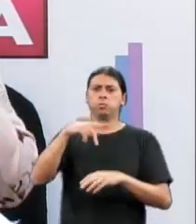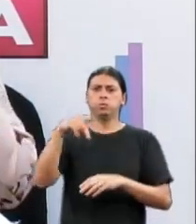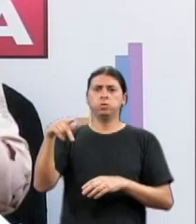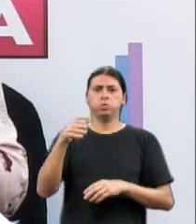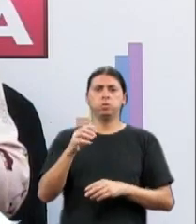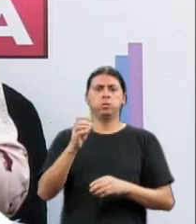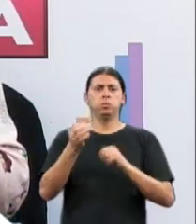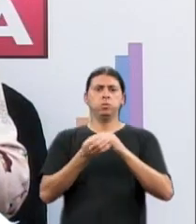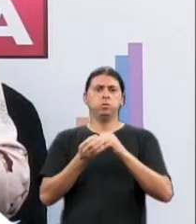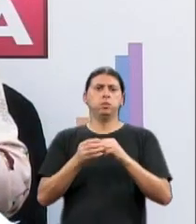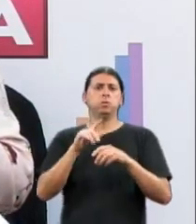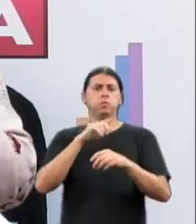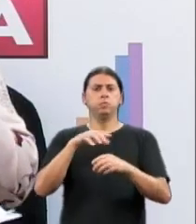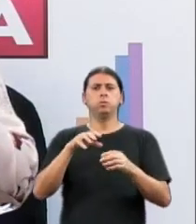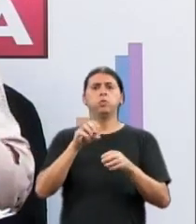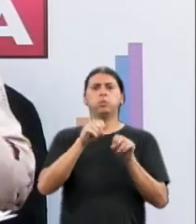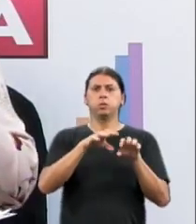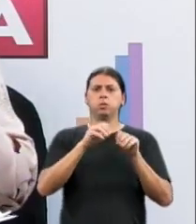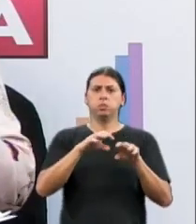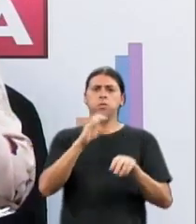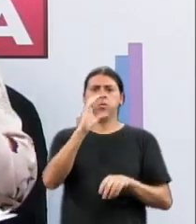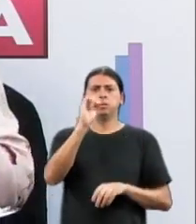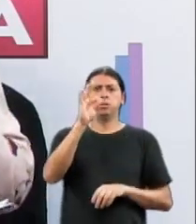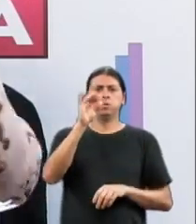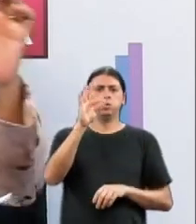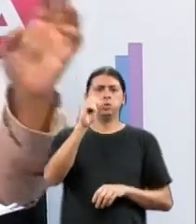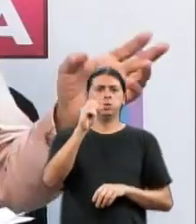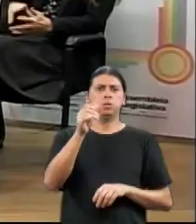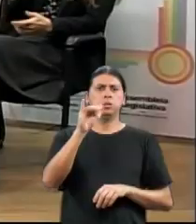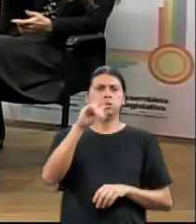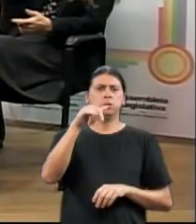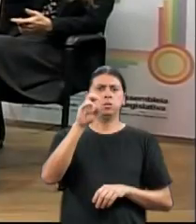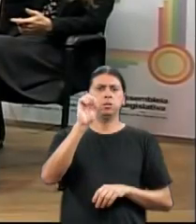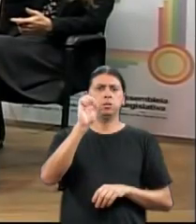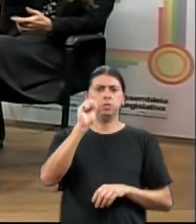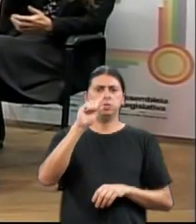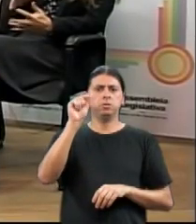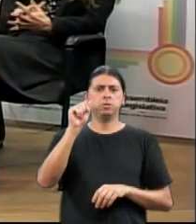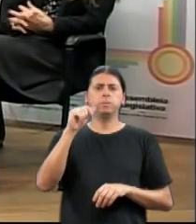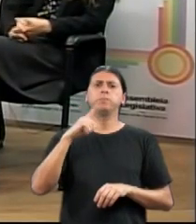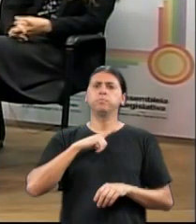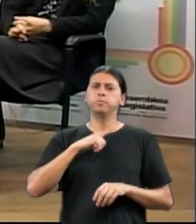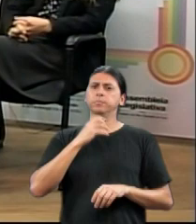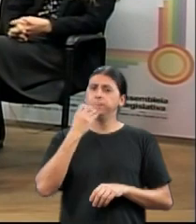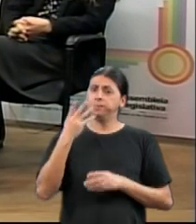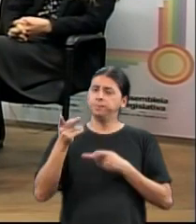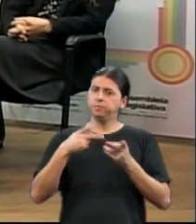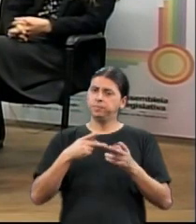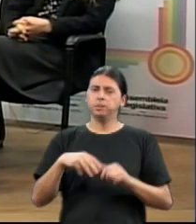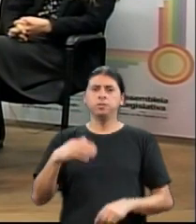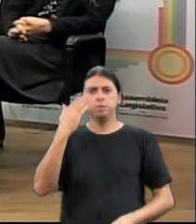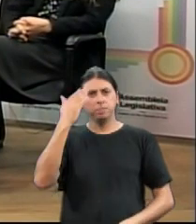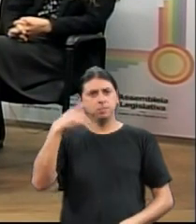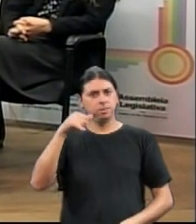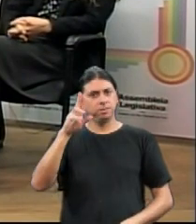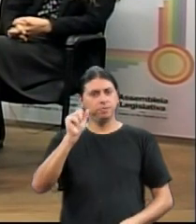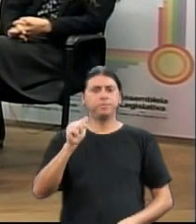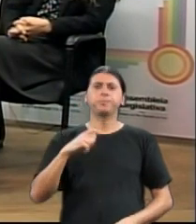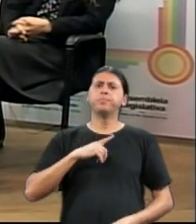professora, doutora em educação, Cíntia Inês Ball. Seja muito bem-vinda, professora. Obrigada, Marisa.